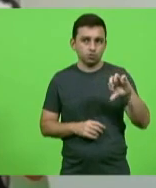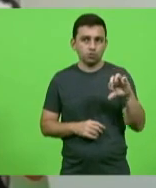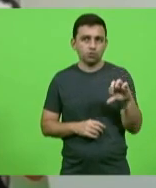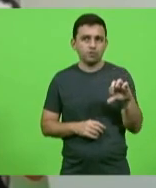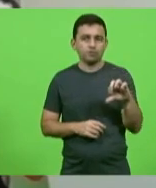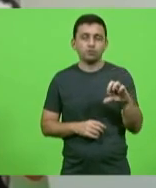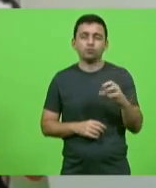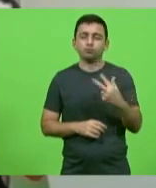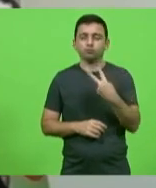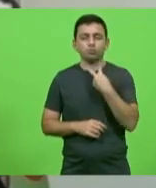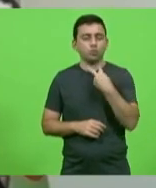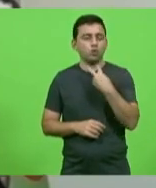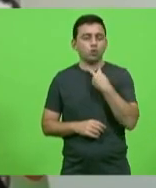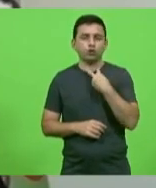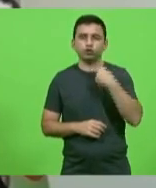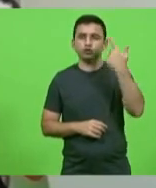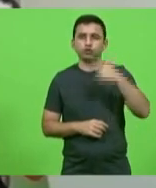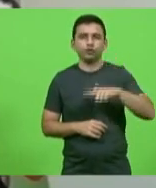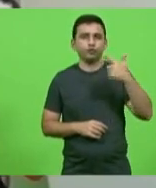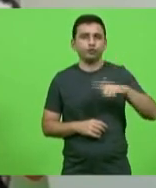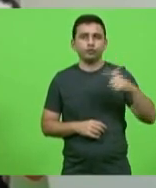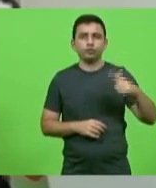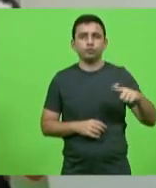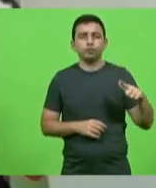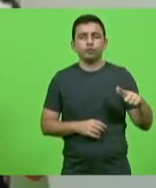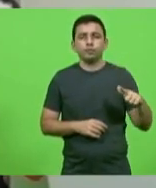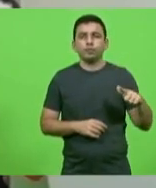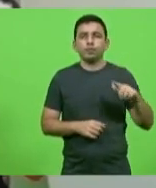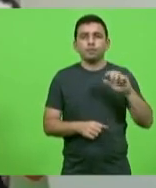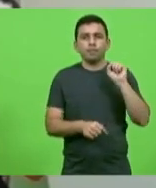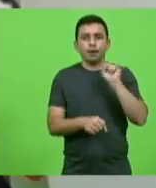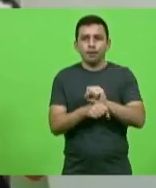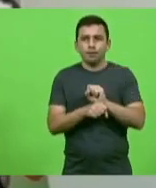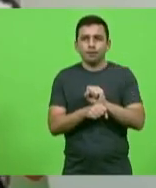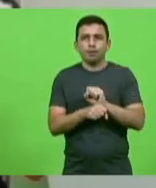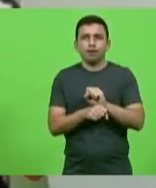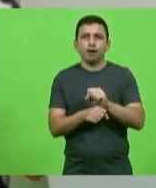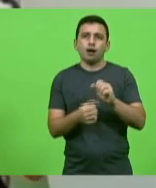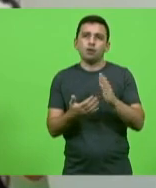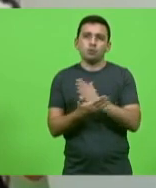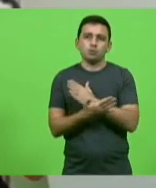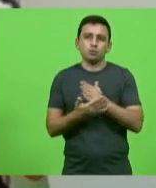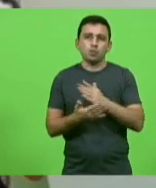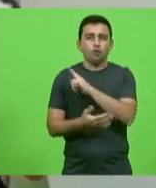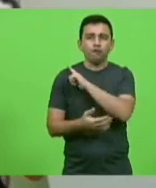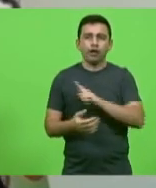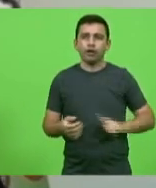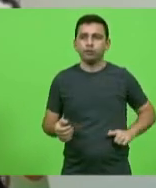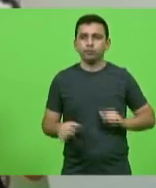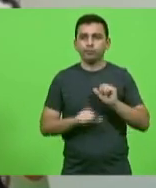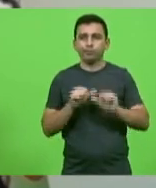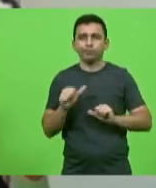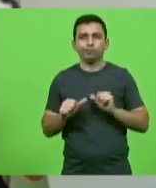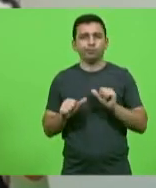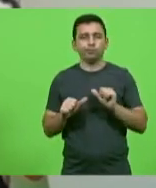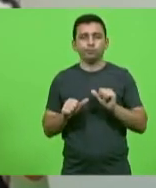não pode servir reiteradamente para parar dissonâncias de governabilidade